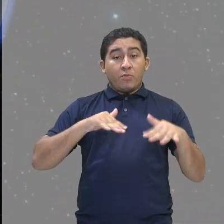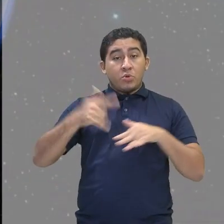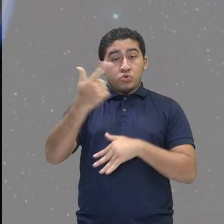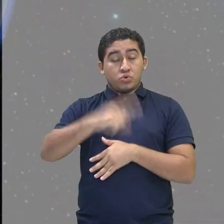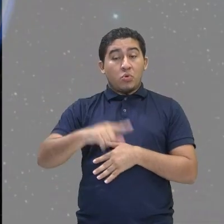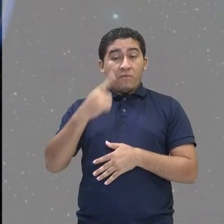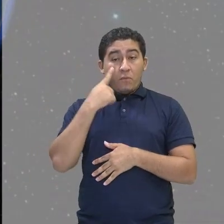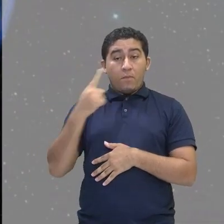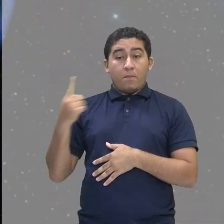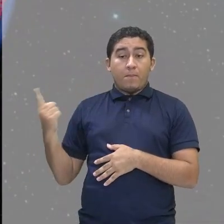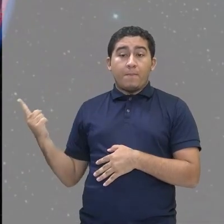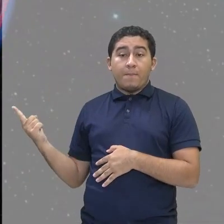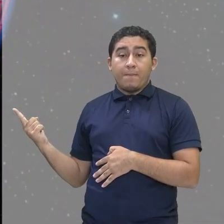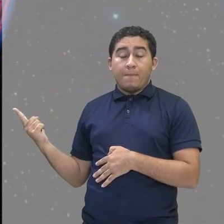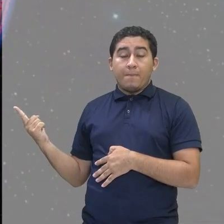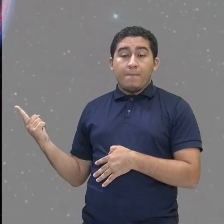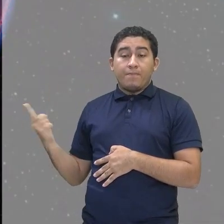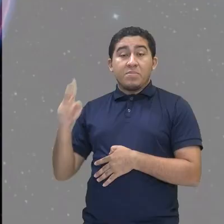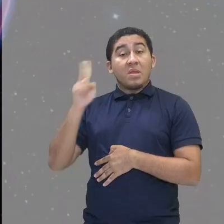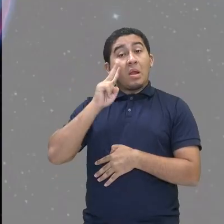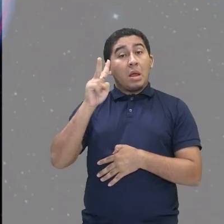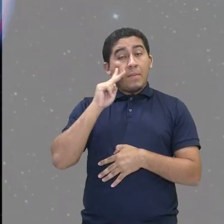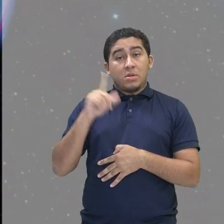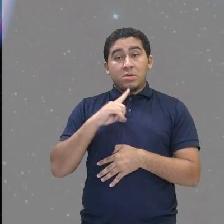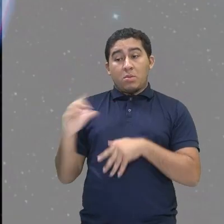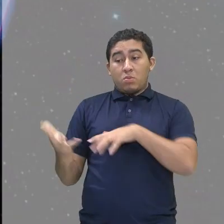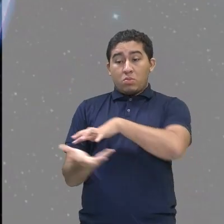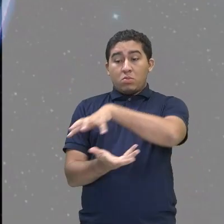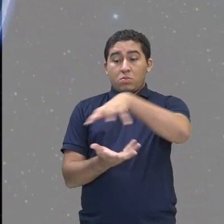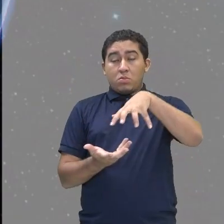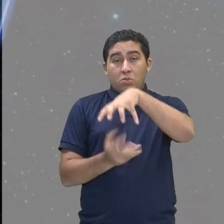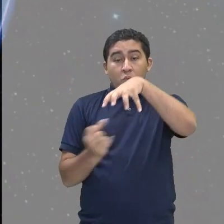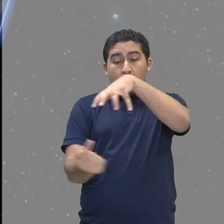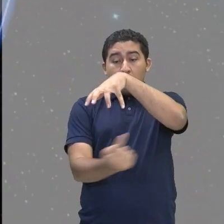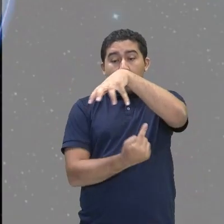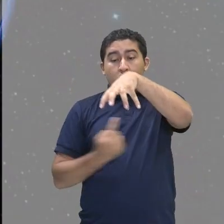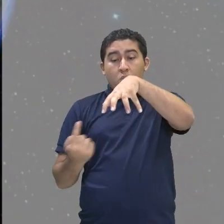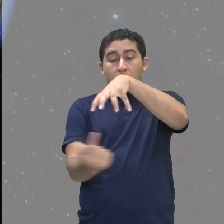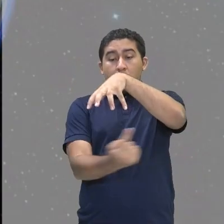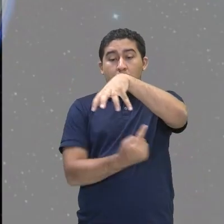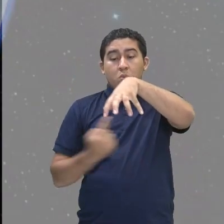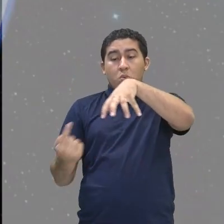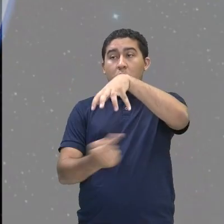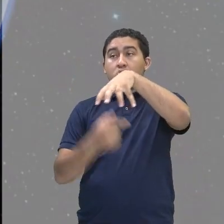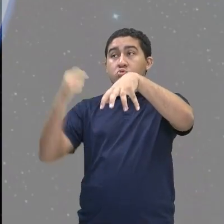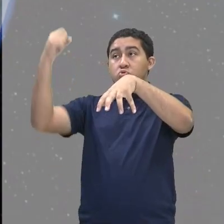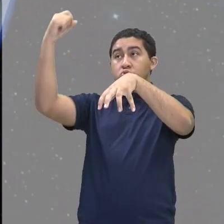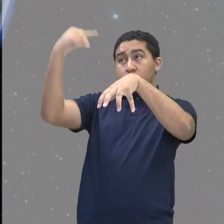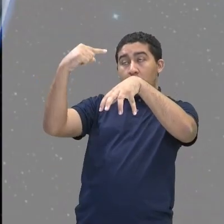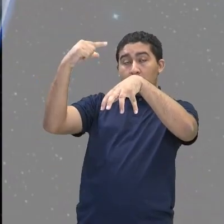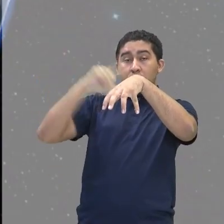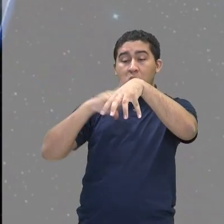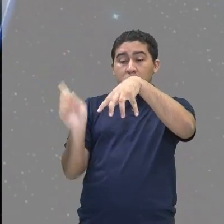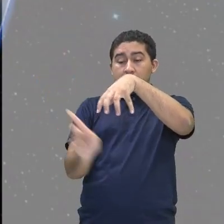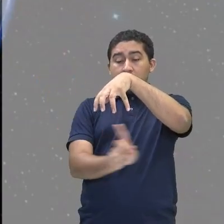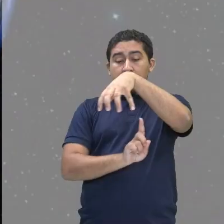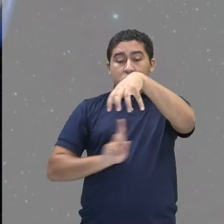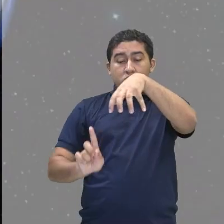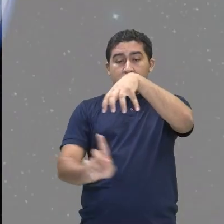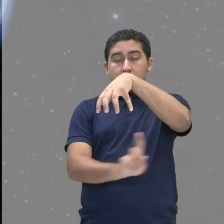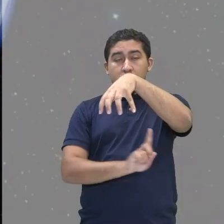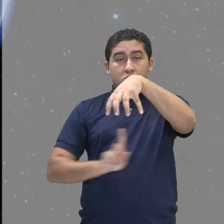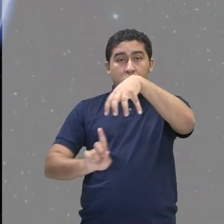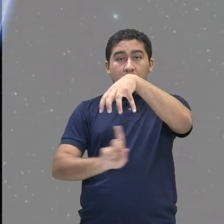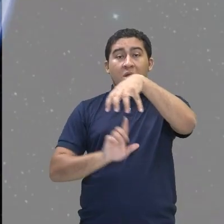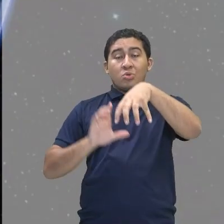da Terra realizando, lembrando que esse movimento ele ocorre do lado oeste para o lado leste, tá bom?